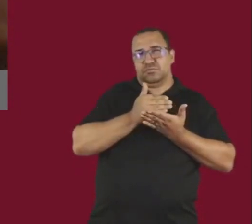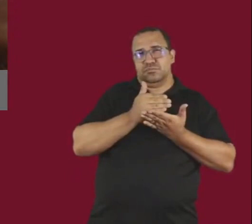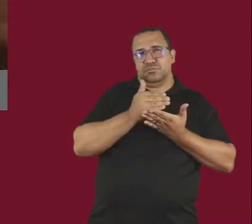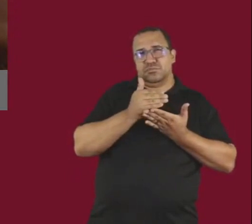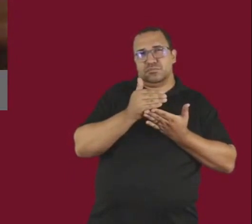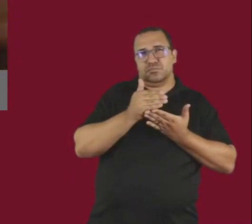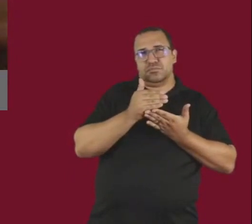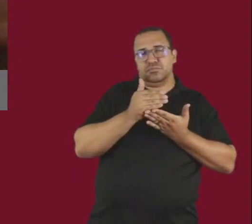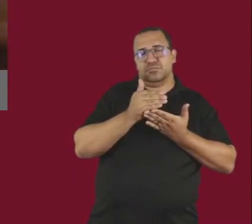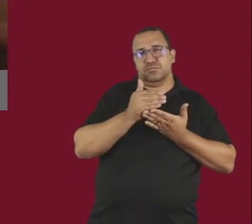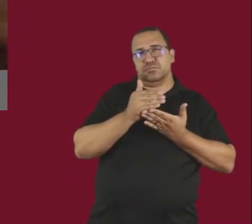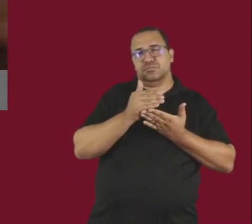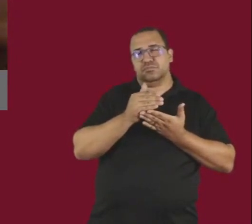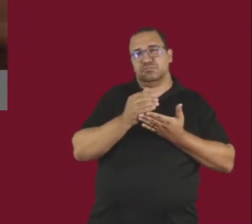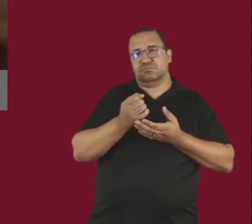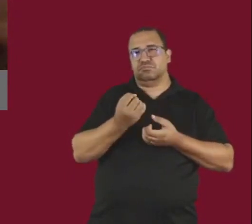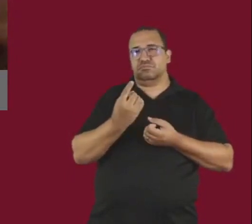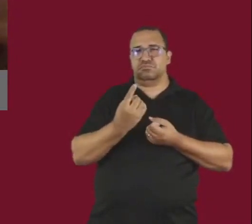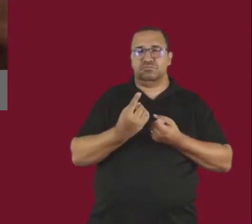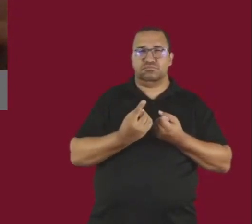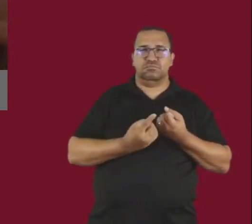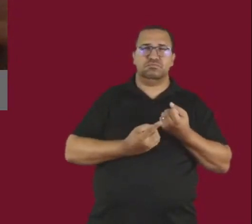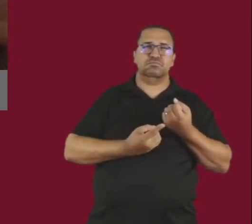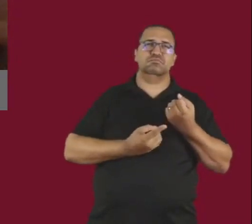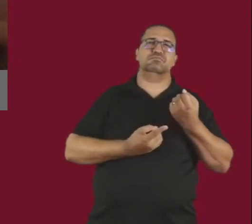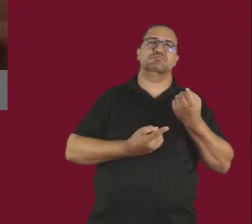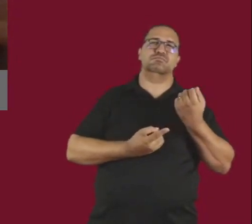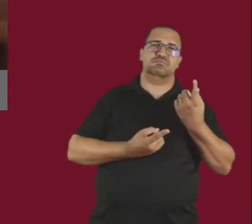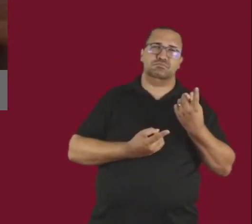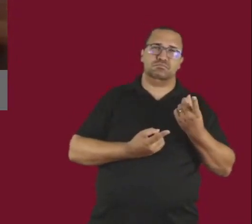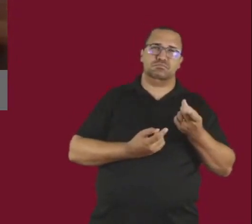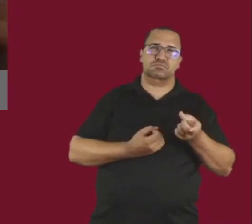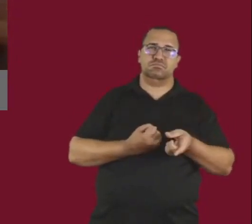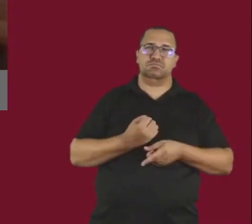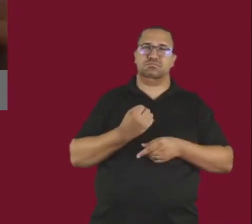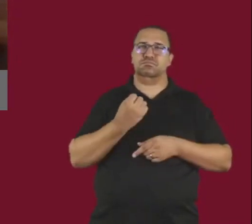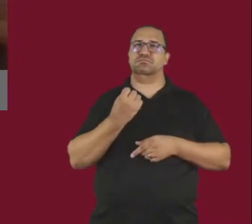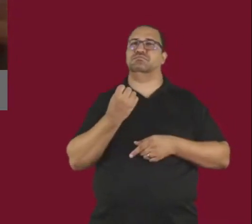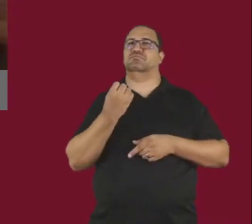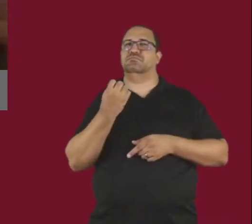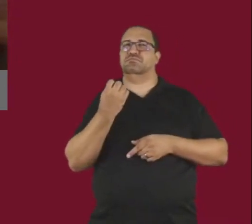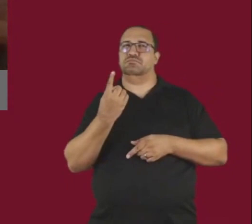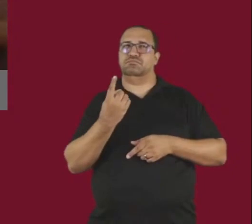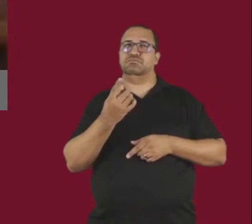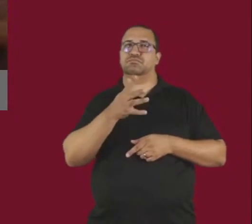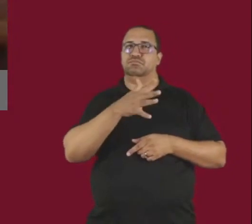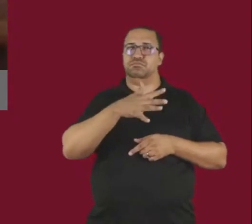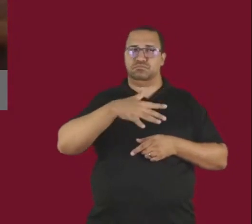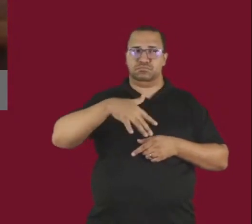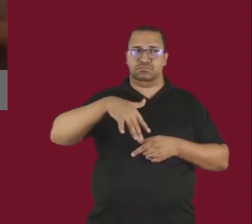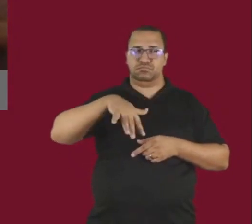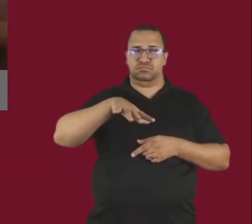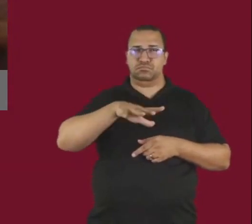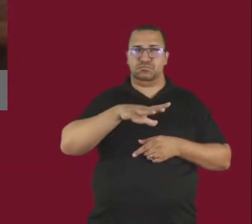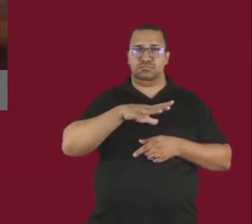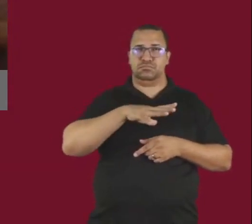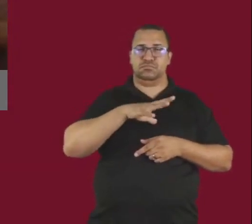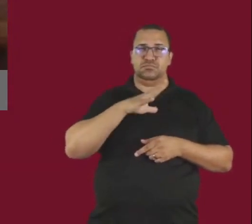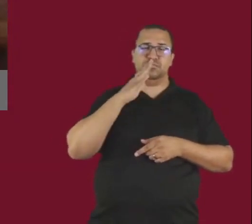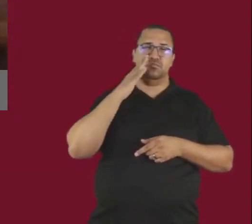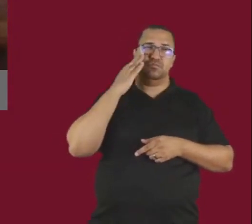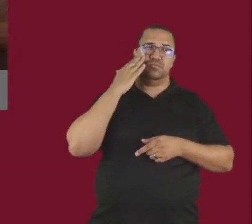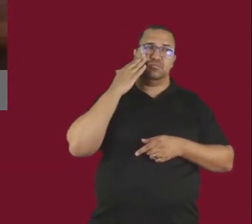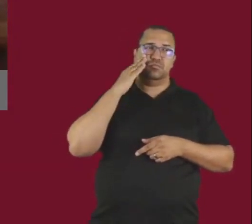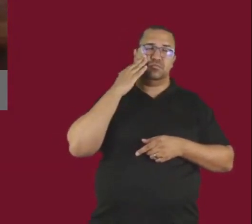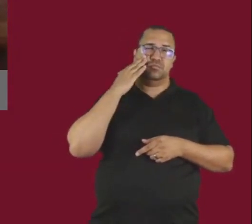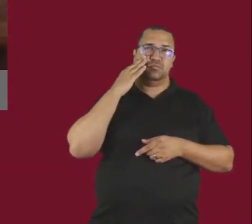Quando a gente entende 0,5% da natureza, que talvez seja o que eu, na melhor das hipóteses, entenda,